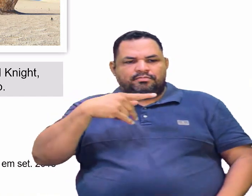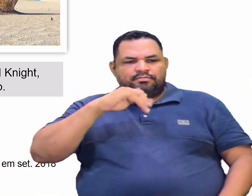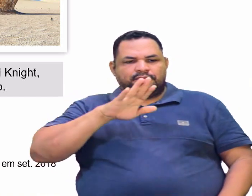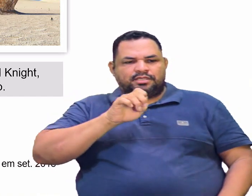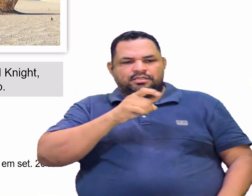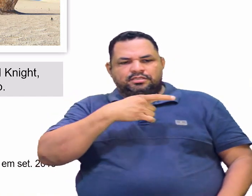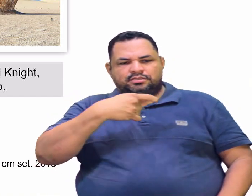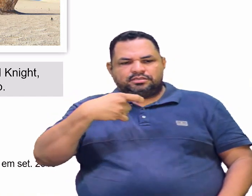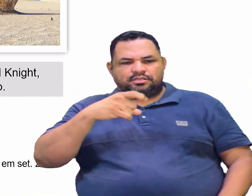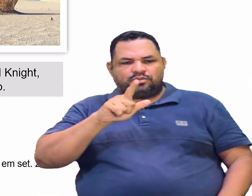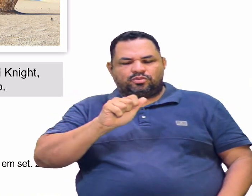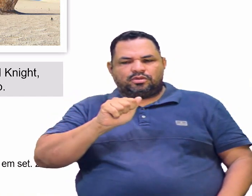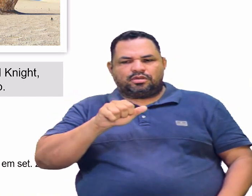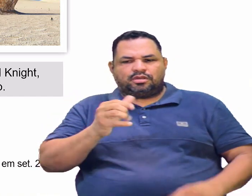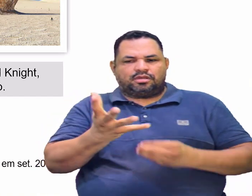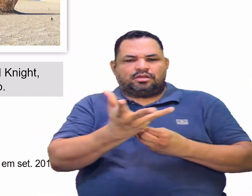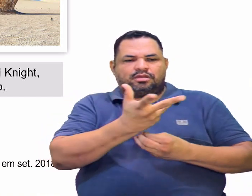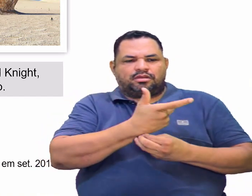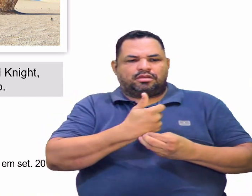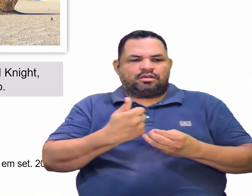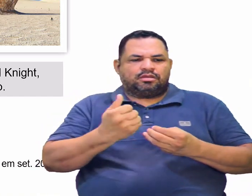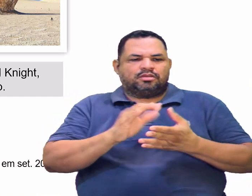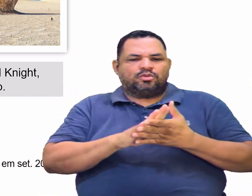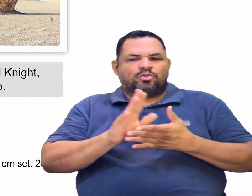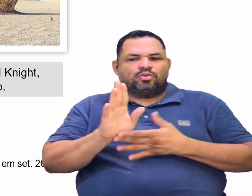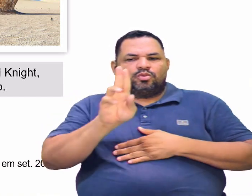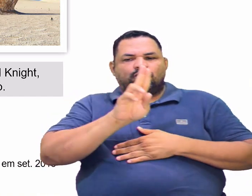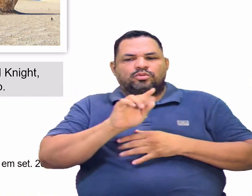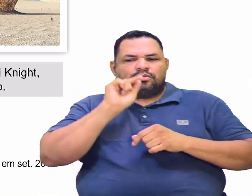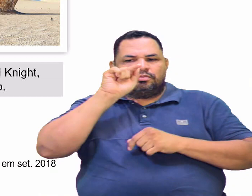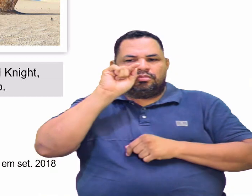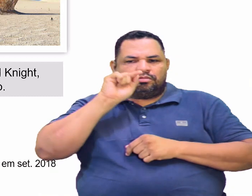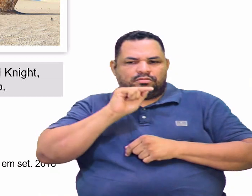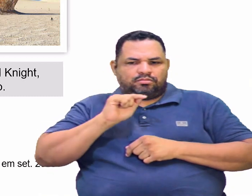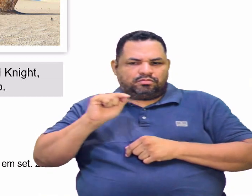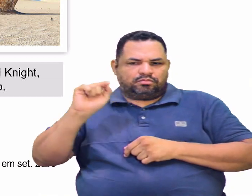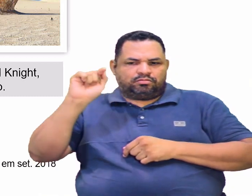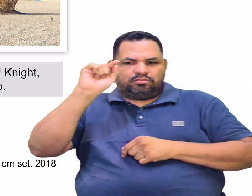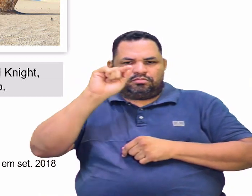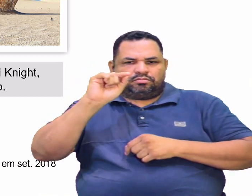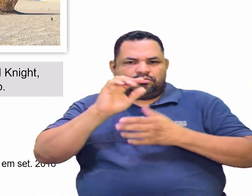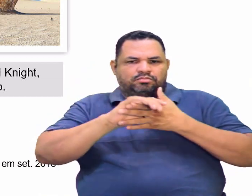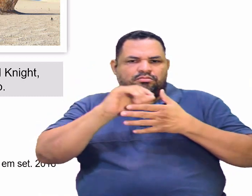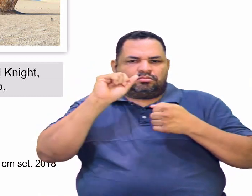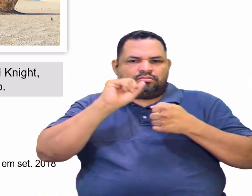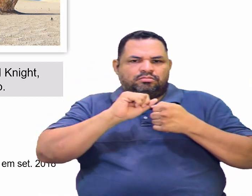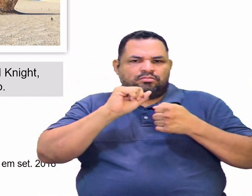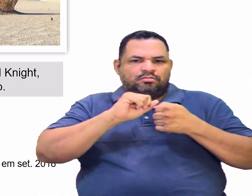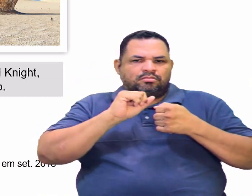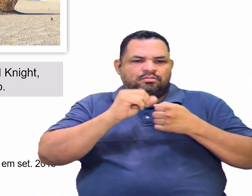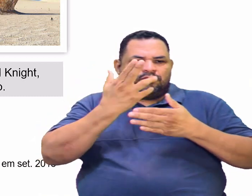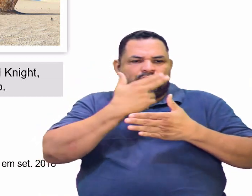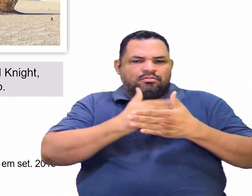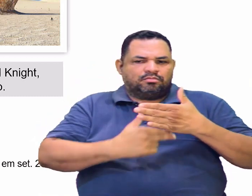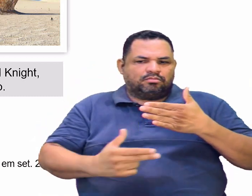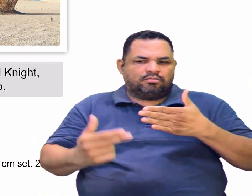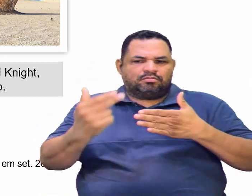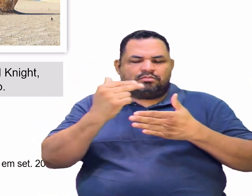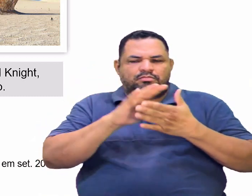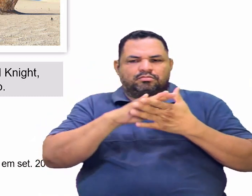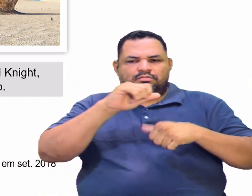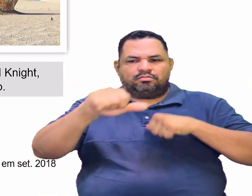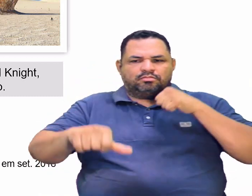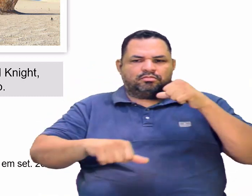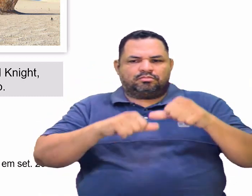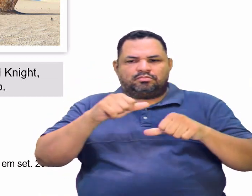é uma arte que se utiliza de pequenos pontos, né, para fazer os seus desenhos, para